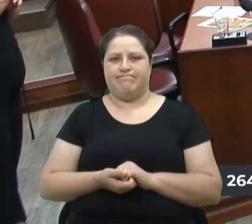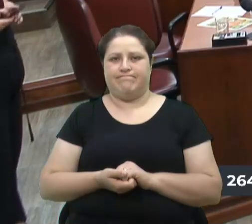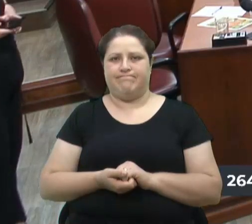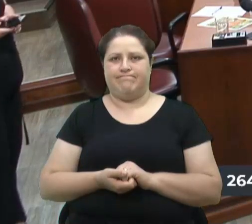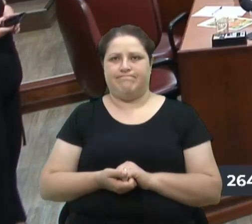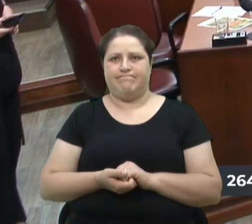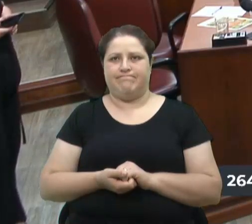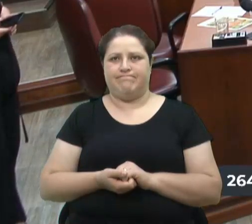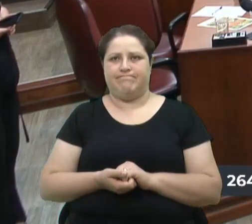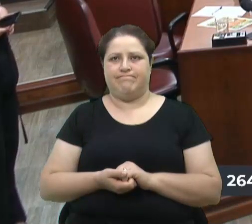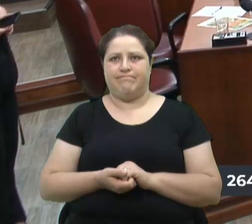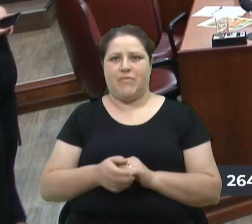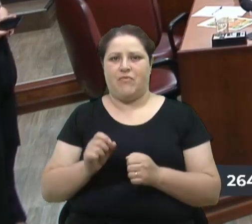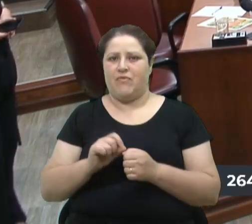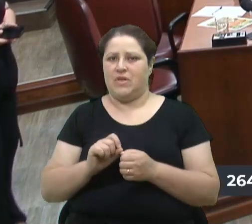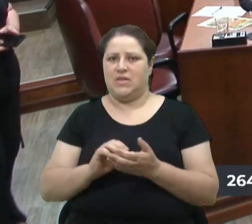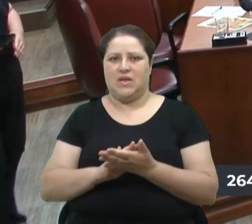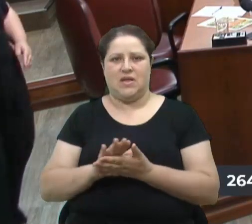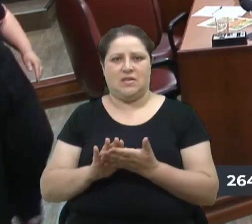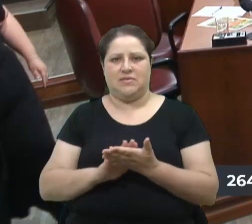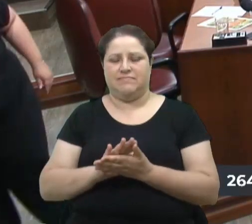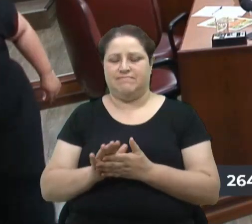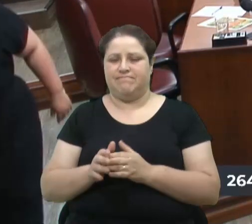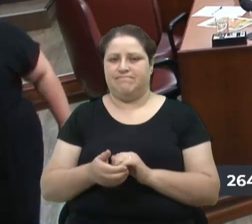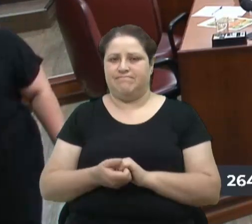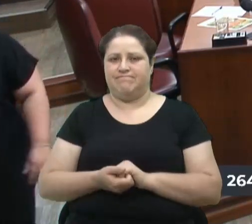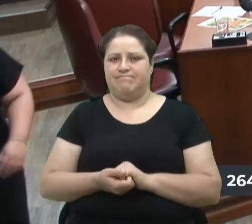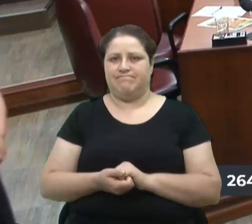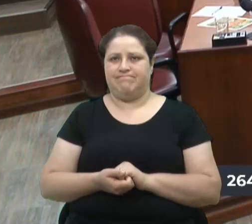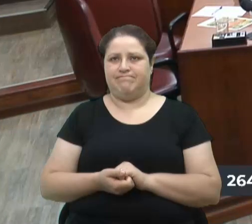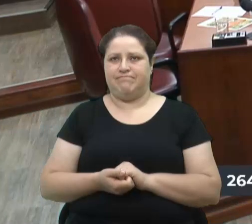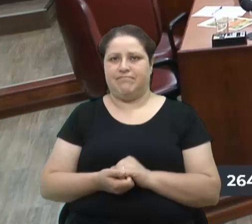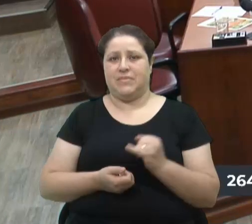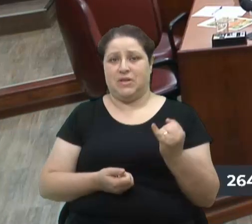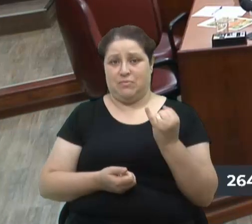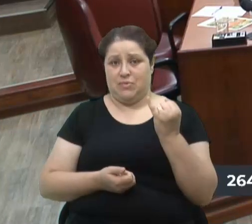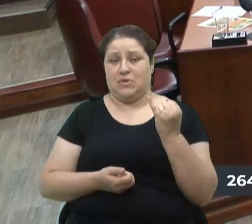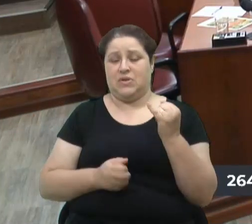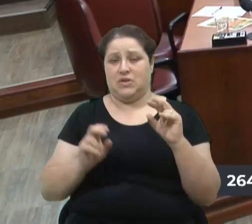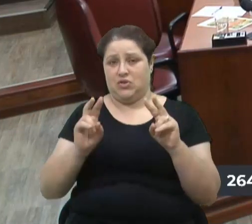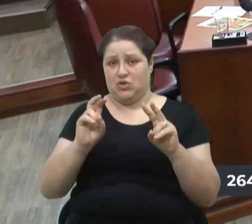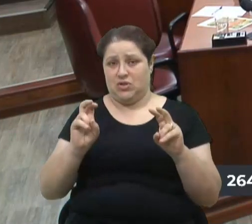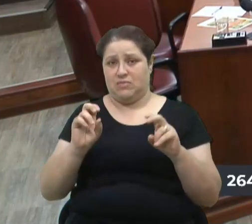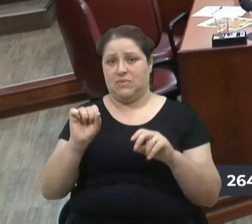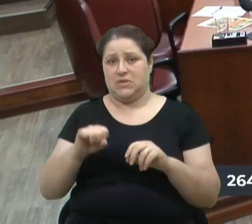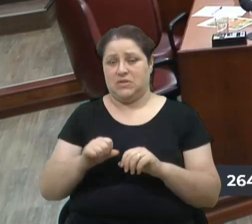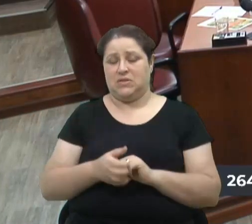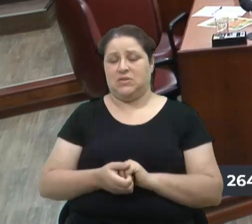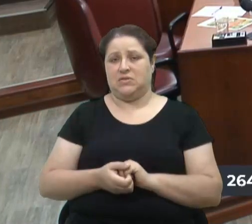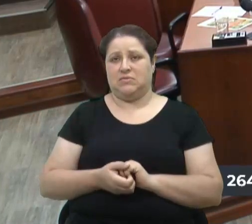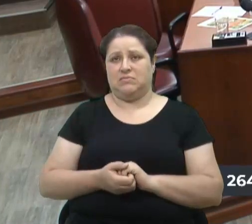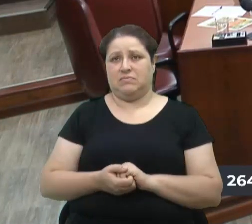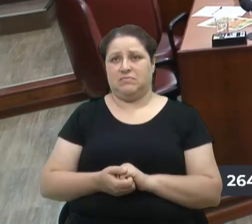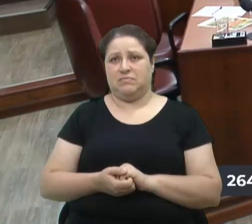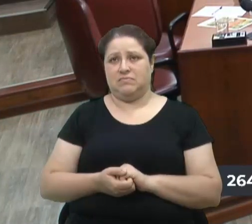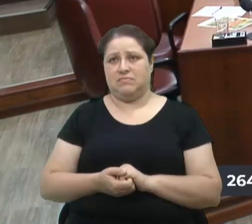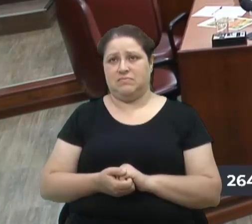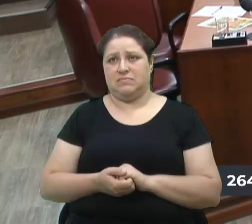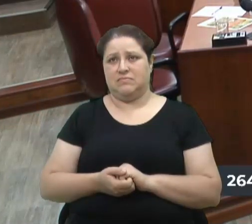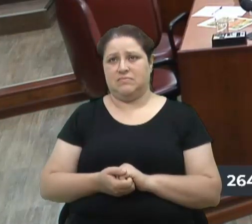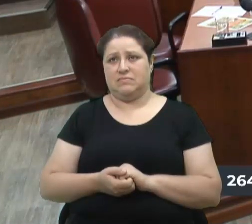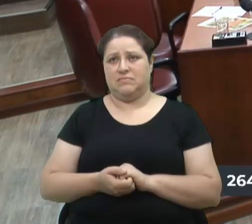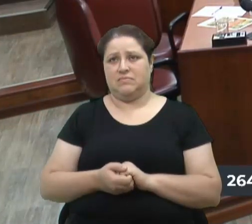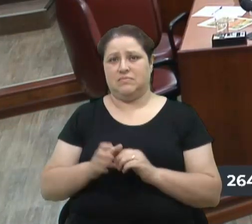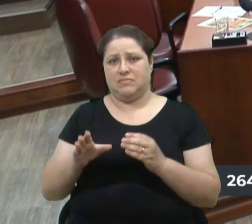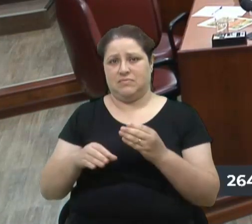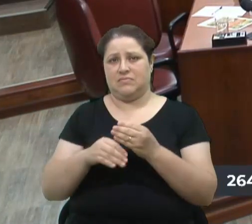Vereador Rafael também. Bom, importante tema, vereador. Mas só para complementar, dizer